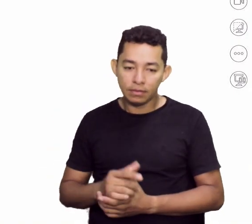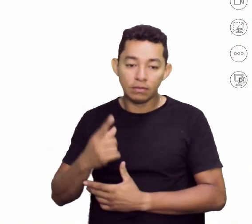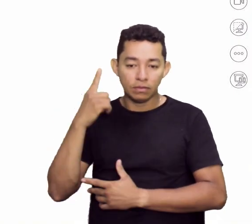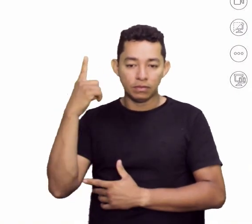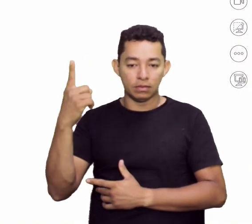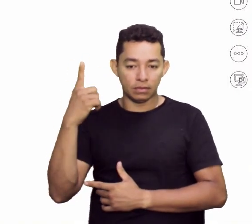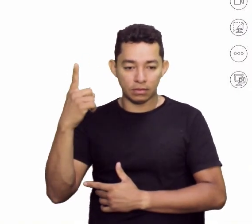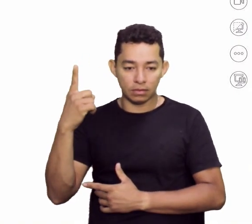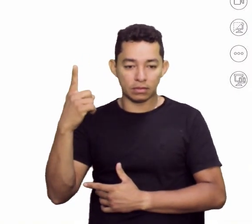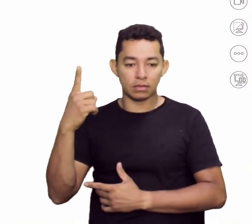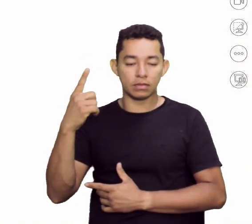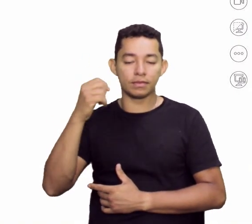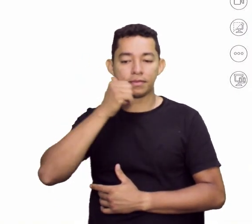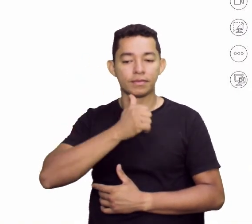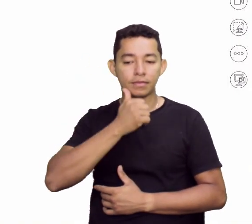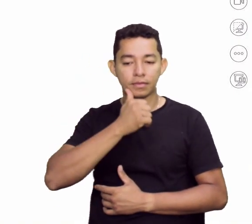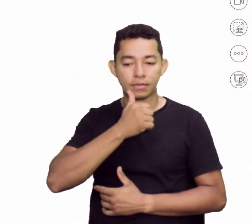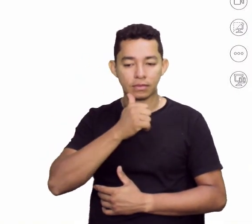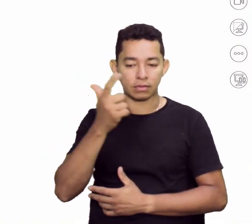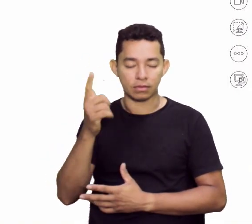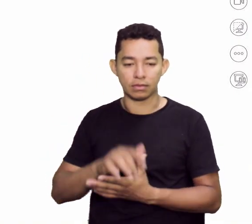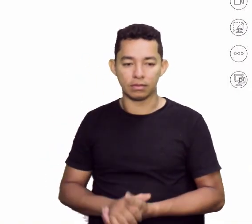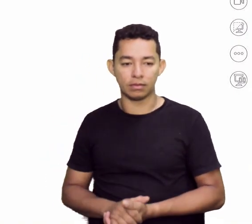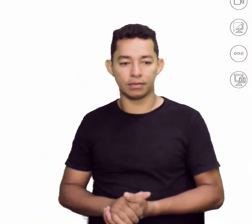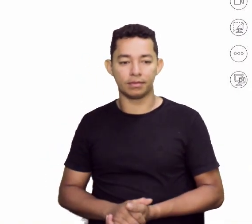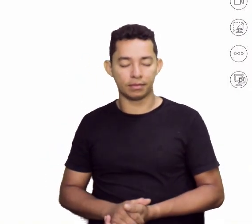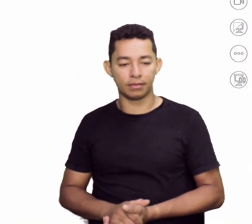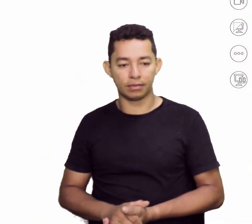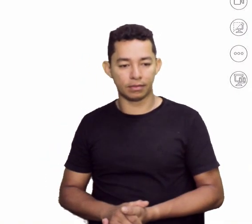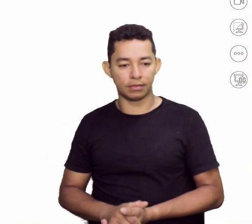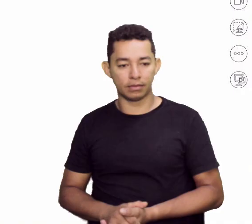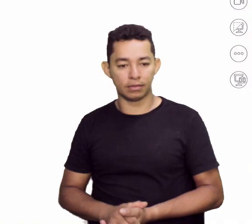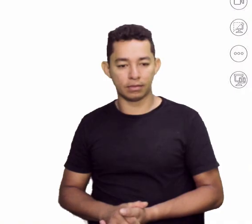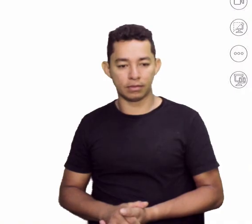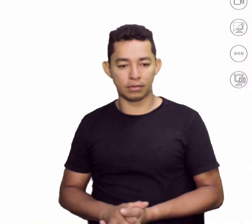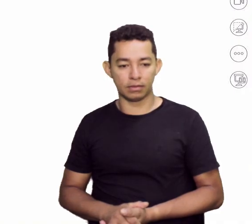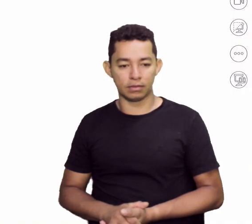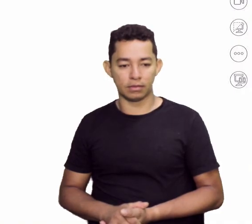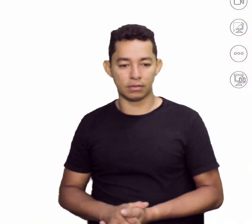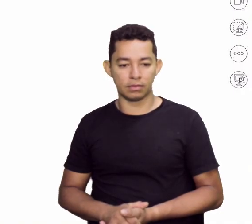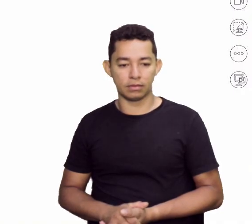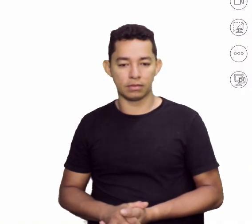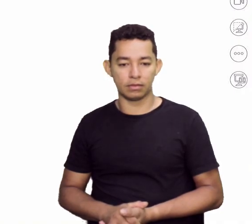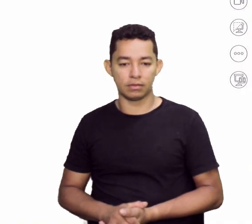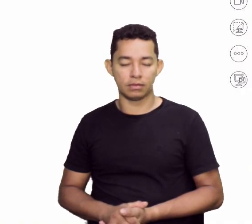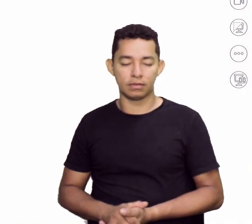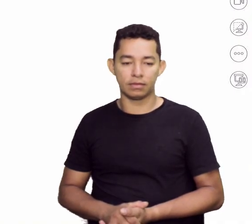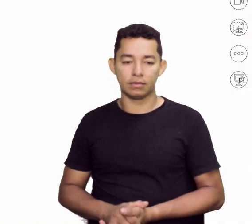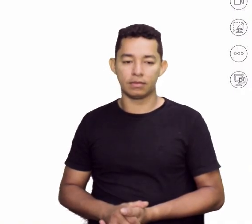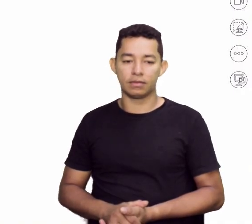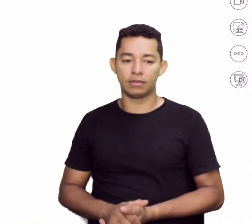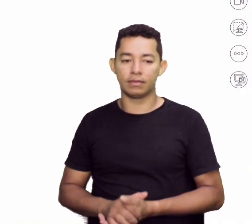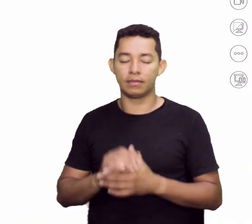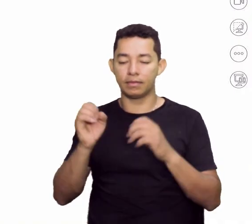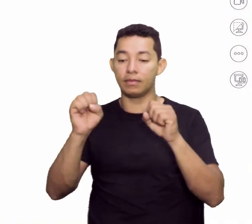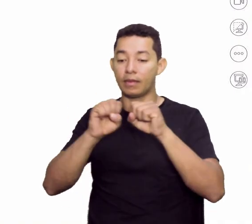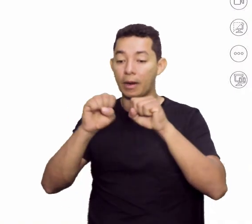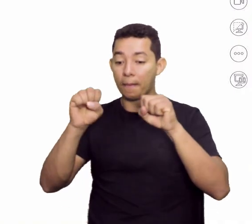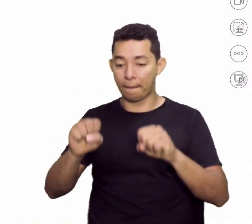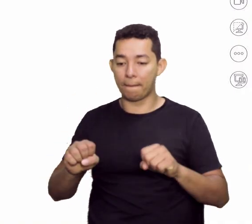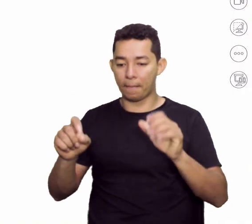uma egípcia de grande, acho que tem a ver com o sistema lá de